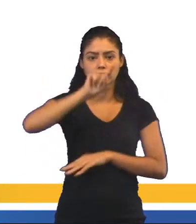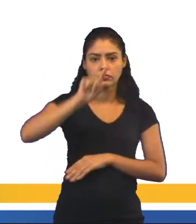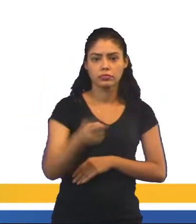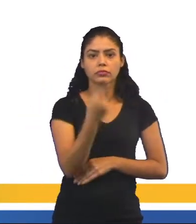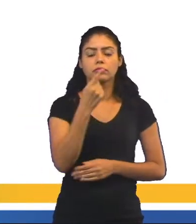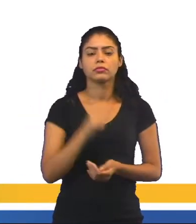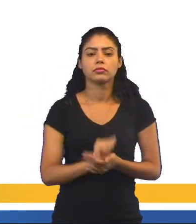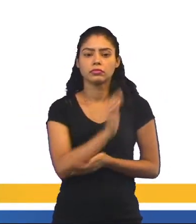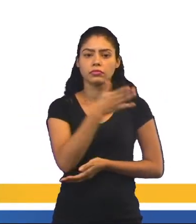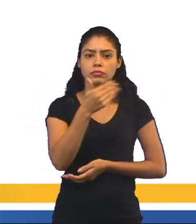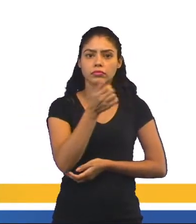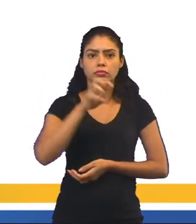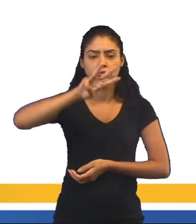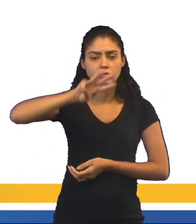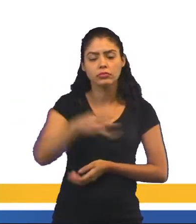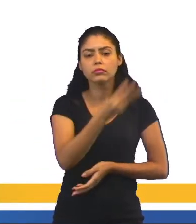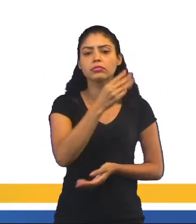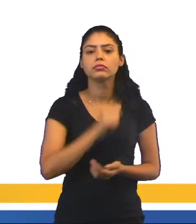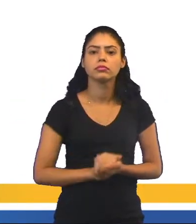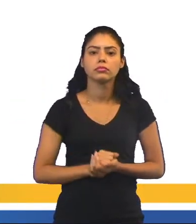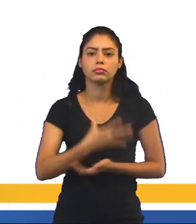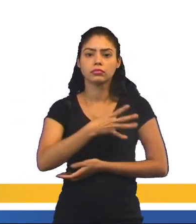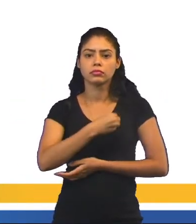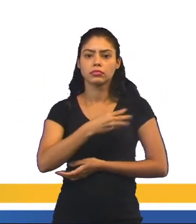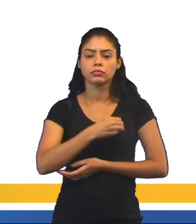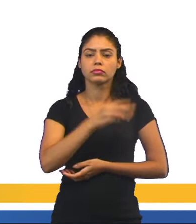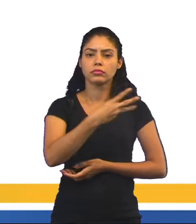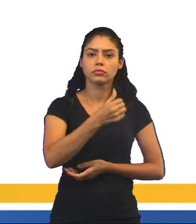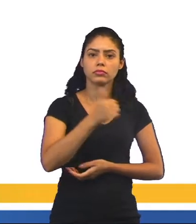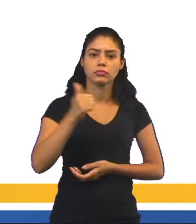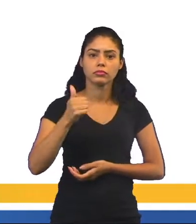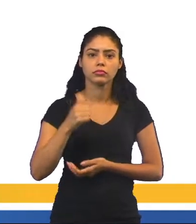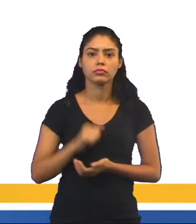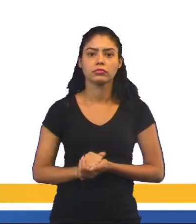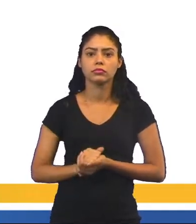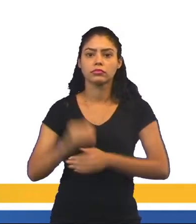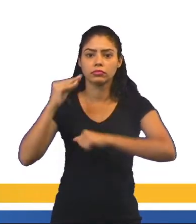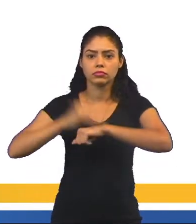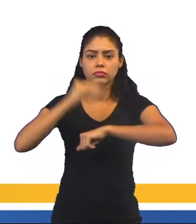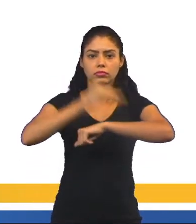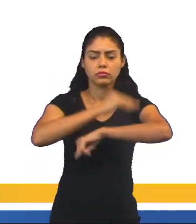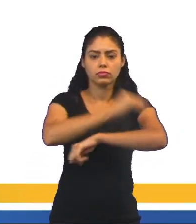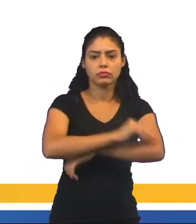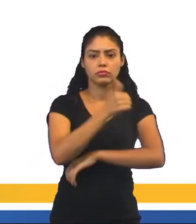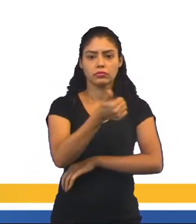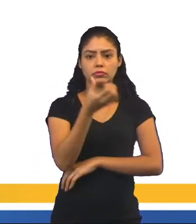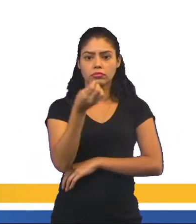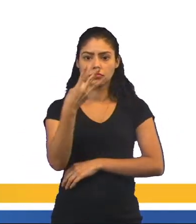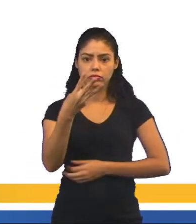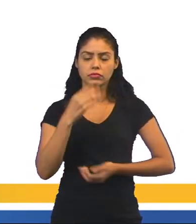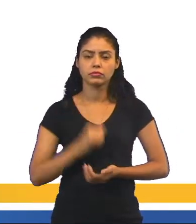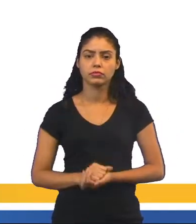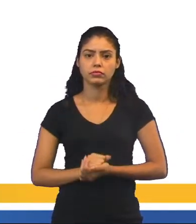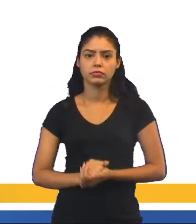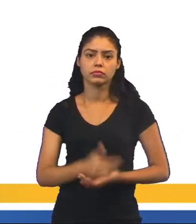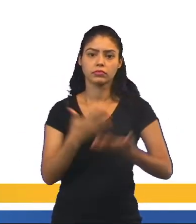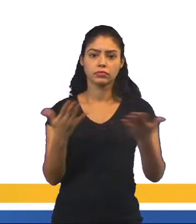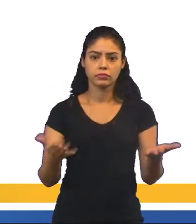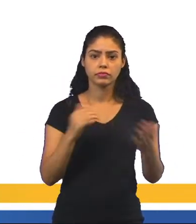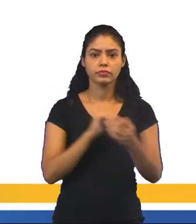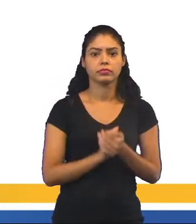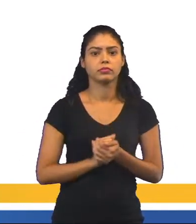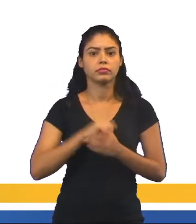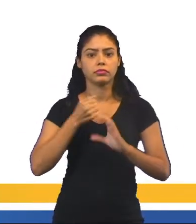1.000, peixes 3.000, mamíferos 311, anfíbios 163 e